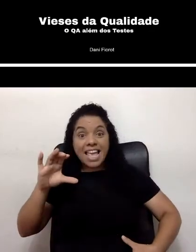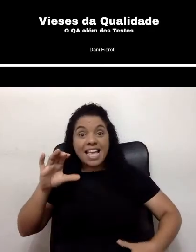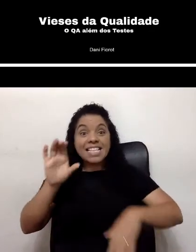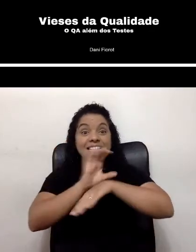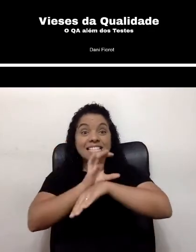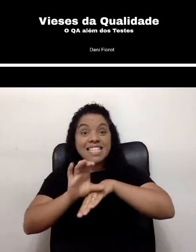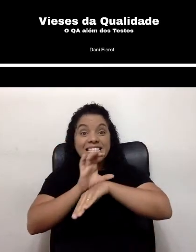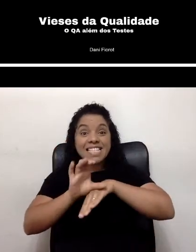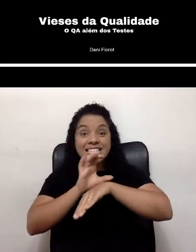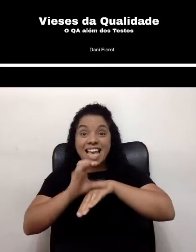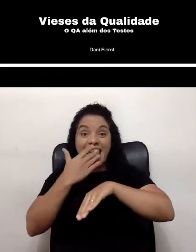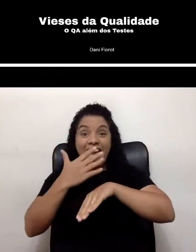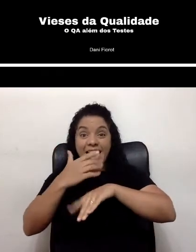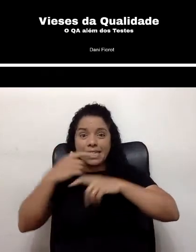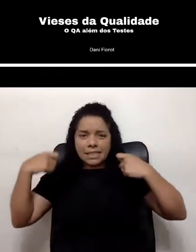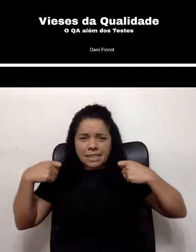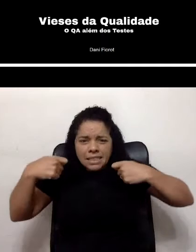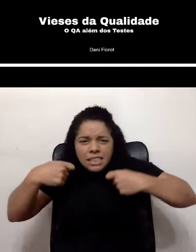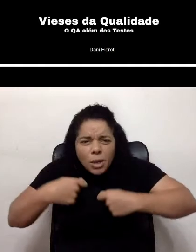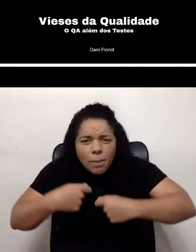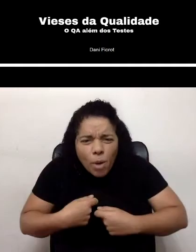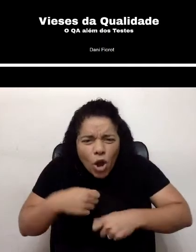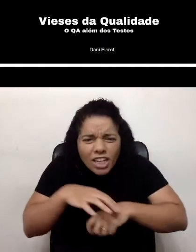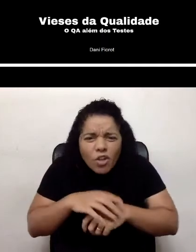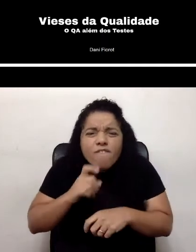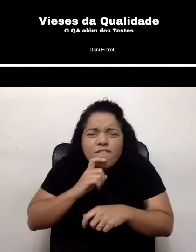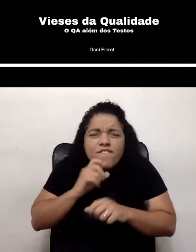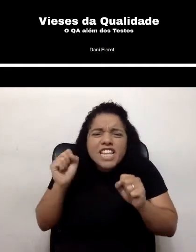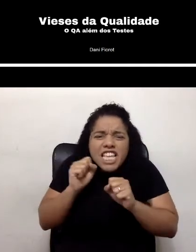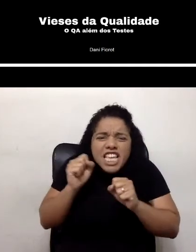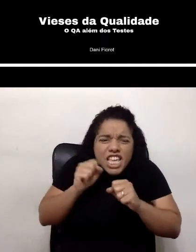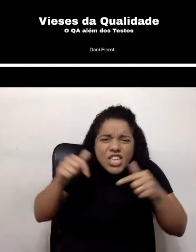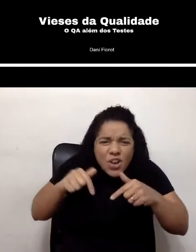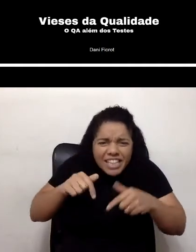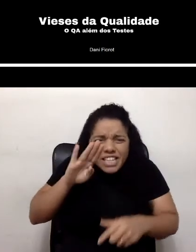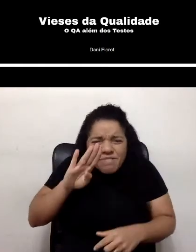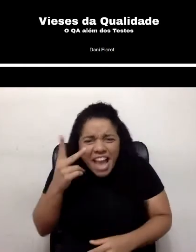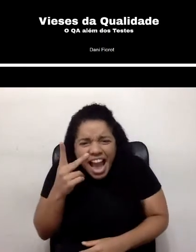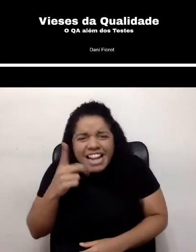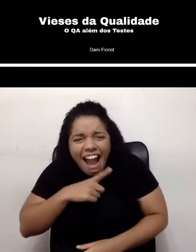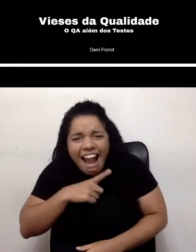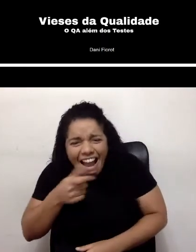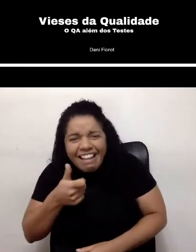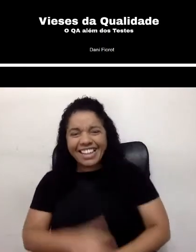cinza, com um moletomzinho, porque o friozinho tá apertado hoje em BH.